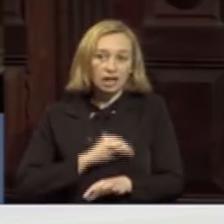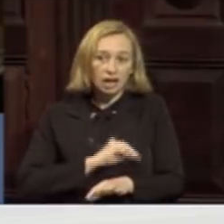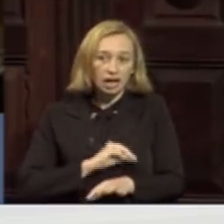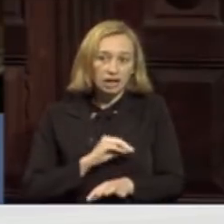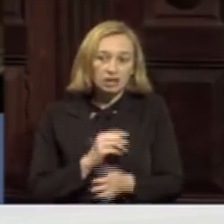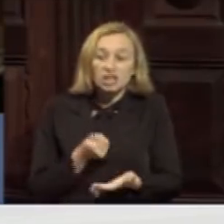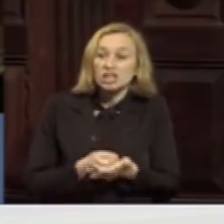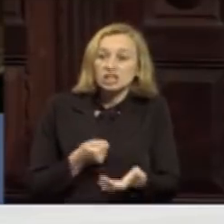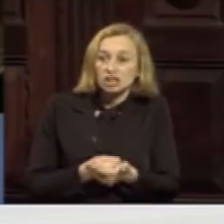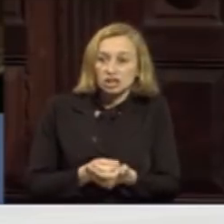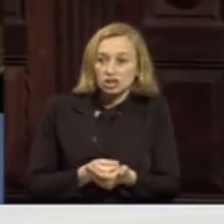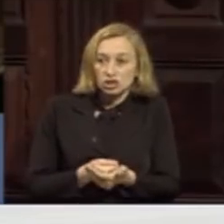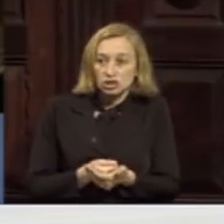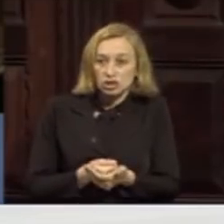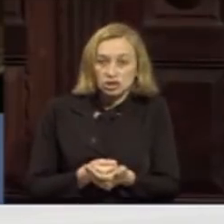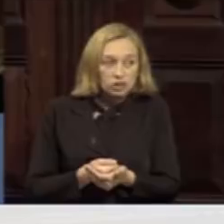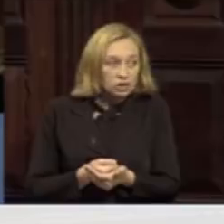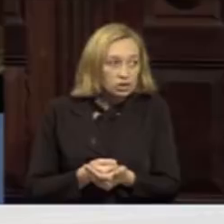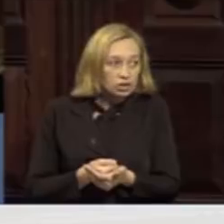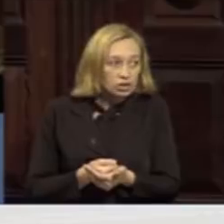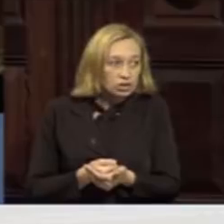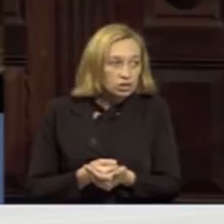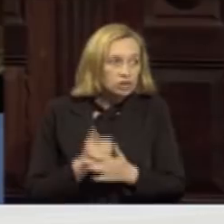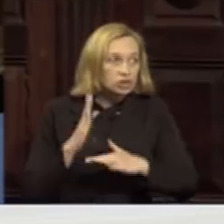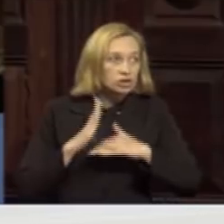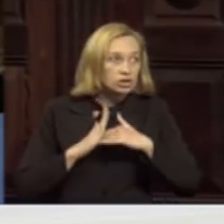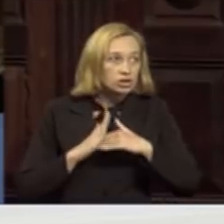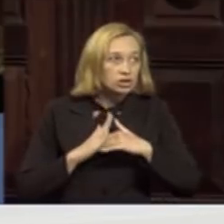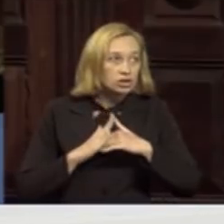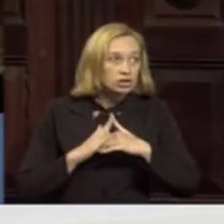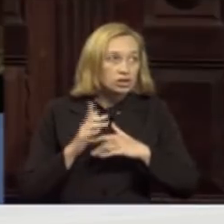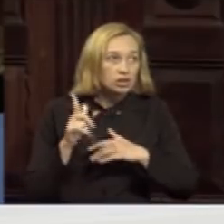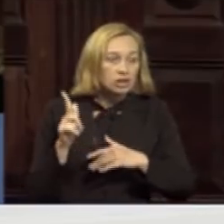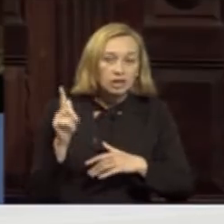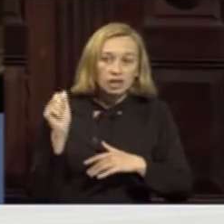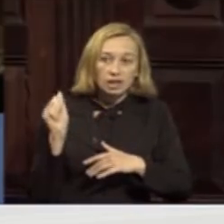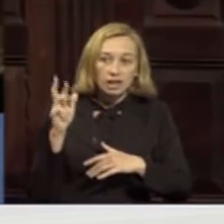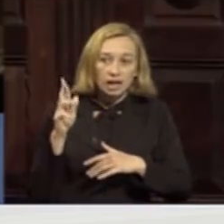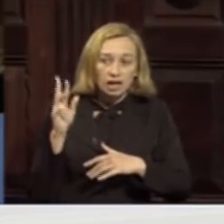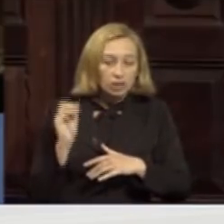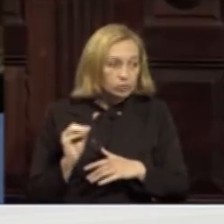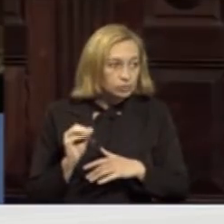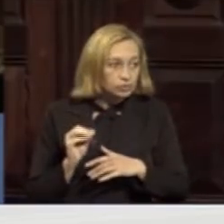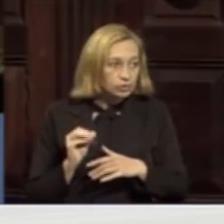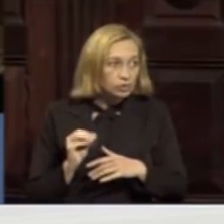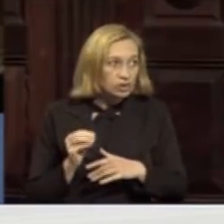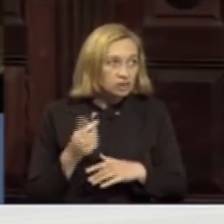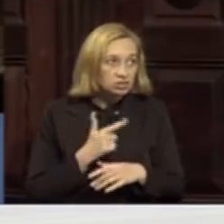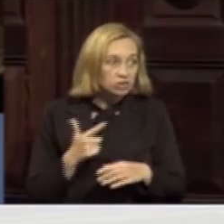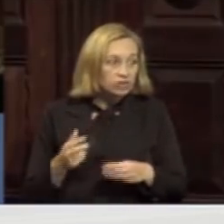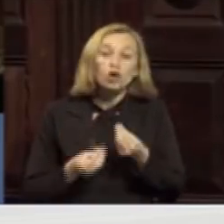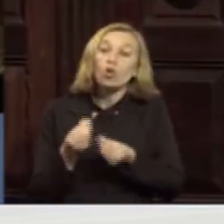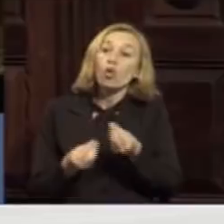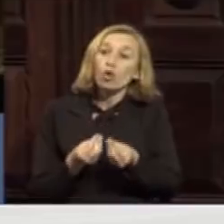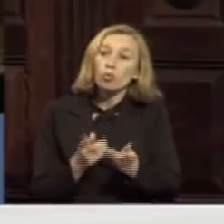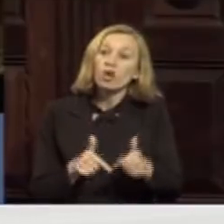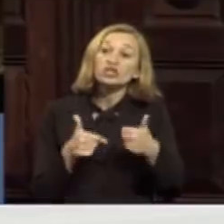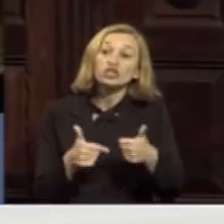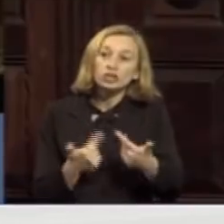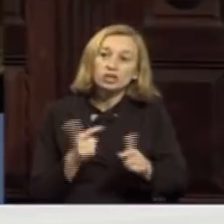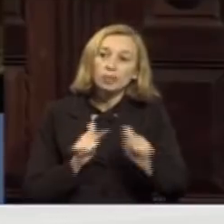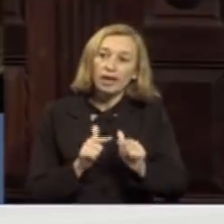existem os cargos que eles hoje ocupam no âmbito da FAETEC, não é? Porque se não houver, não é? Como eles poderiam ser enquadrados? A UENF